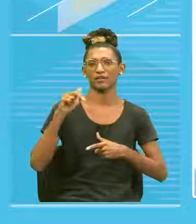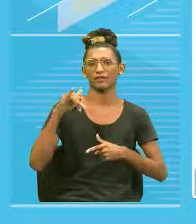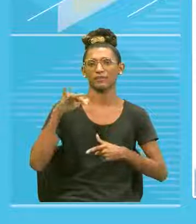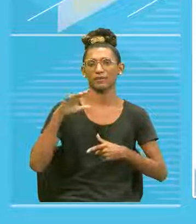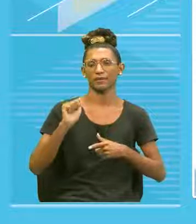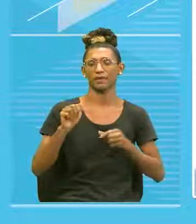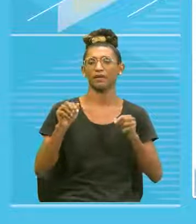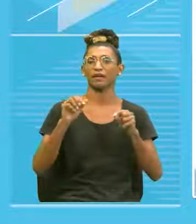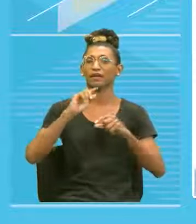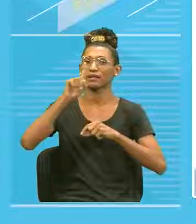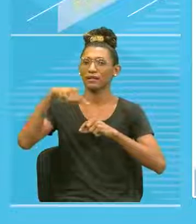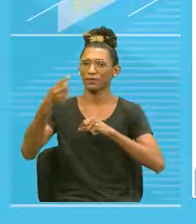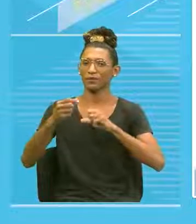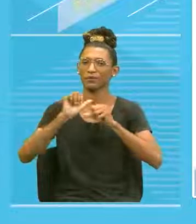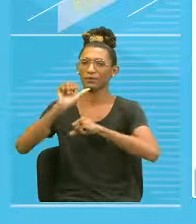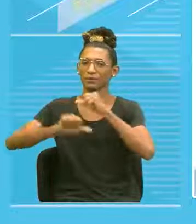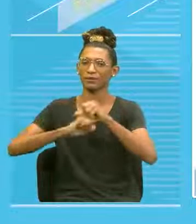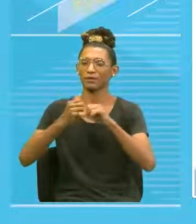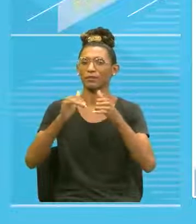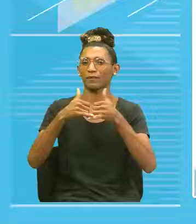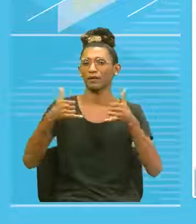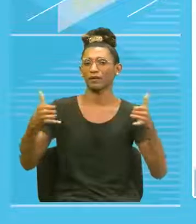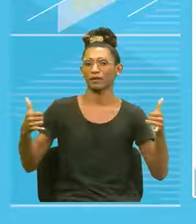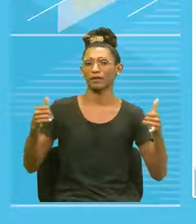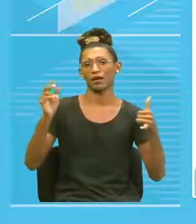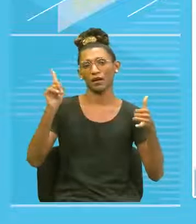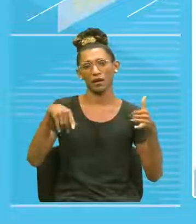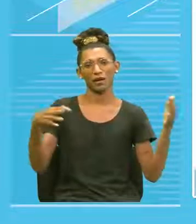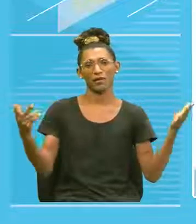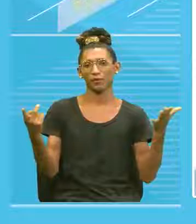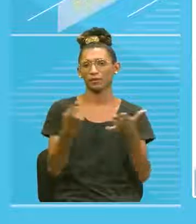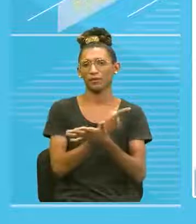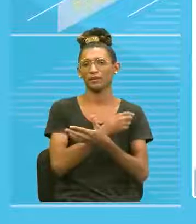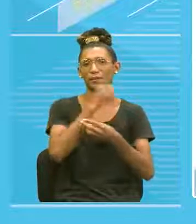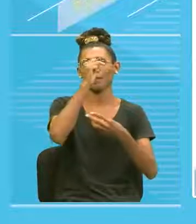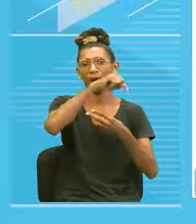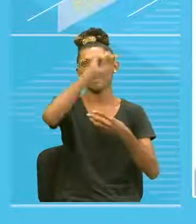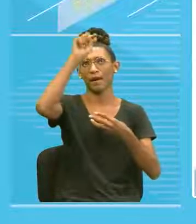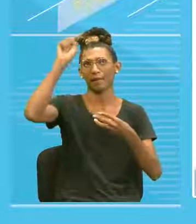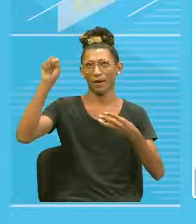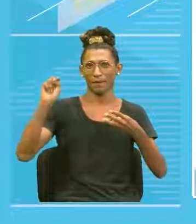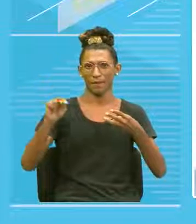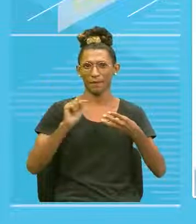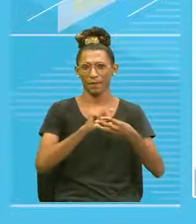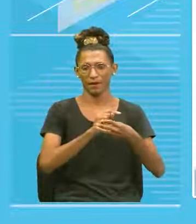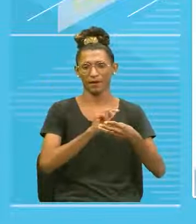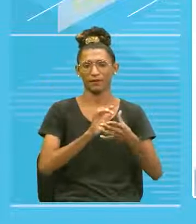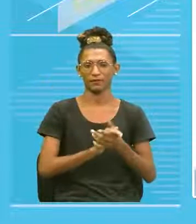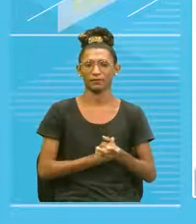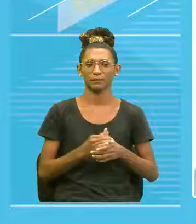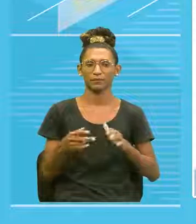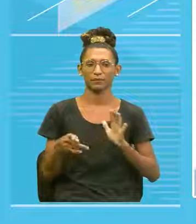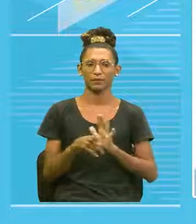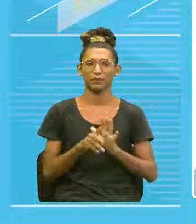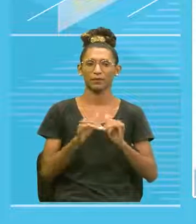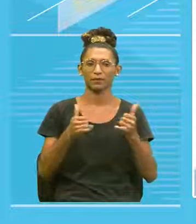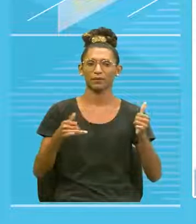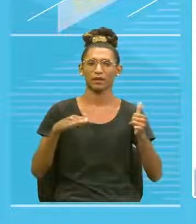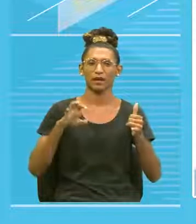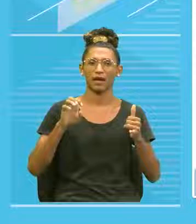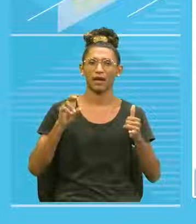e quem elétrico assim gente é o funcionamento de uma energia eólica